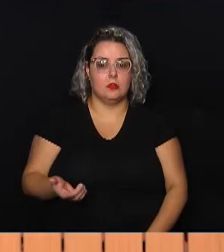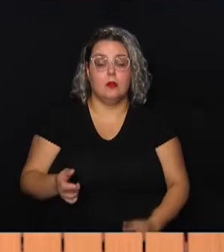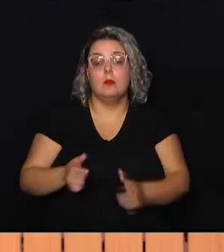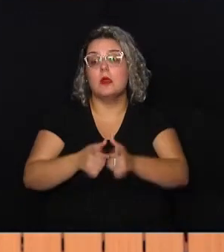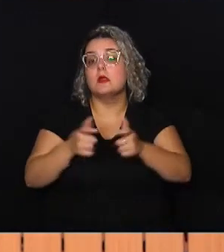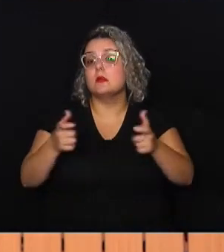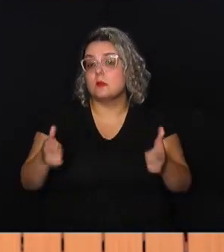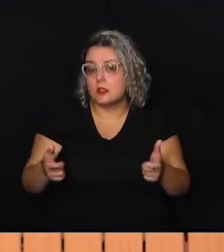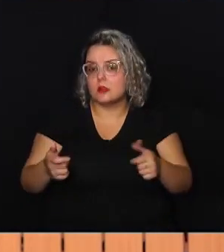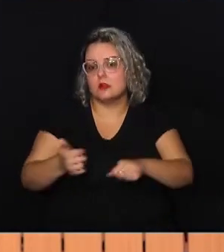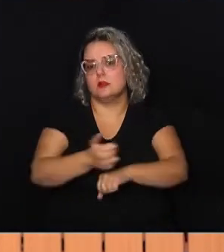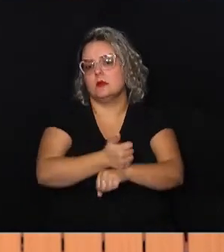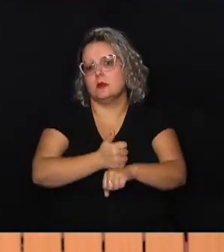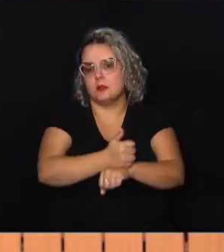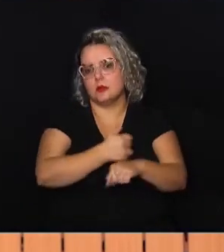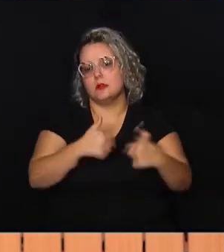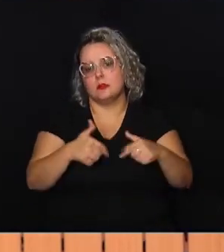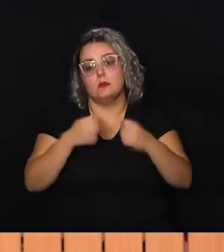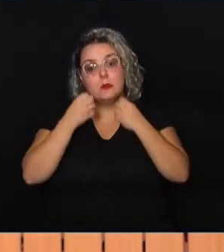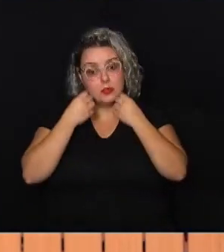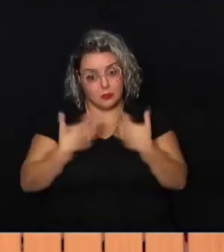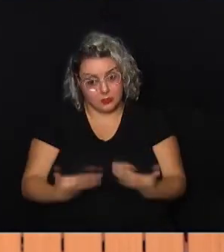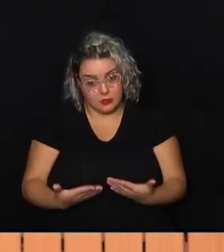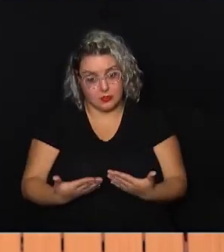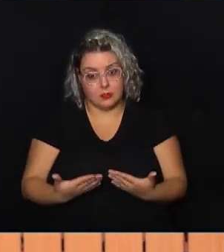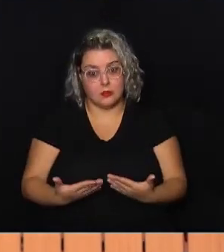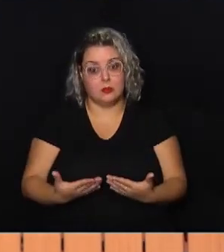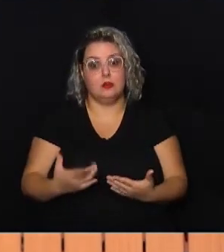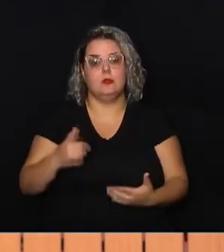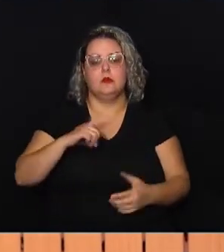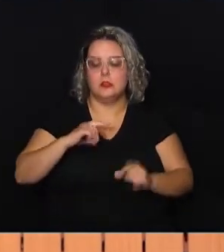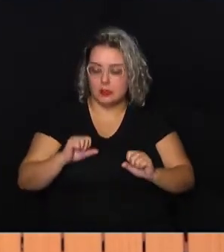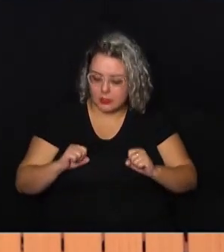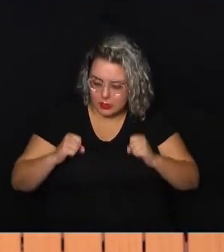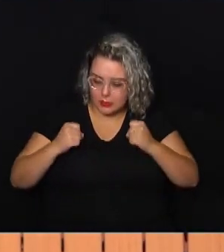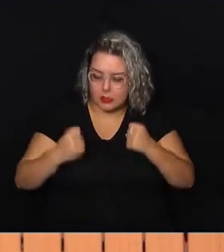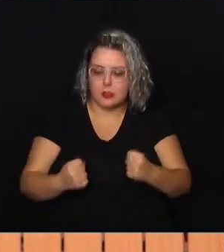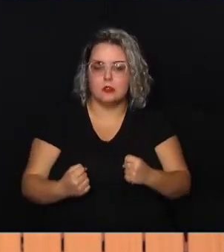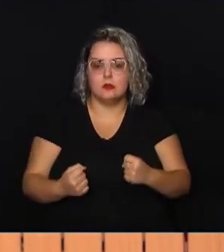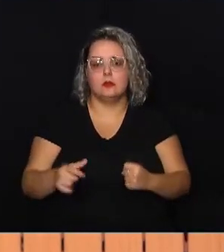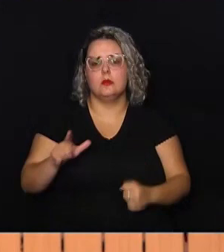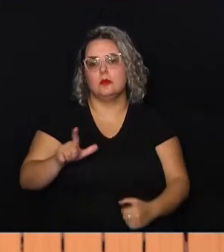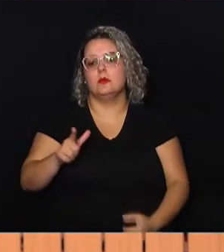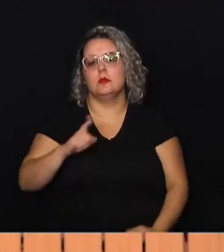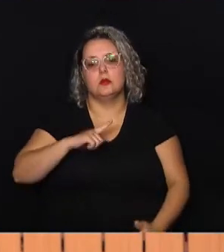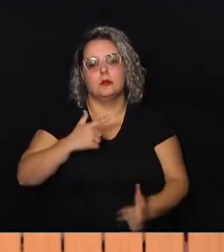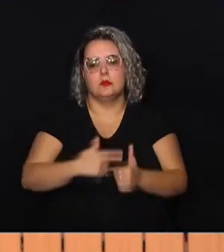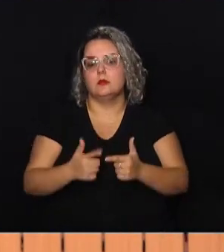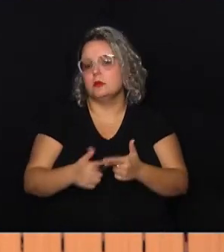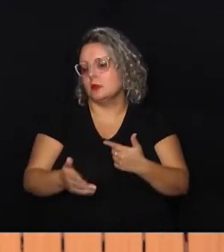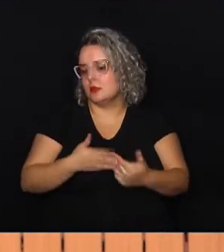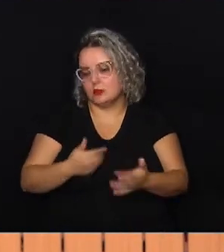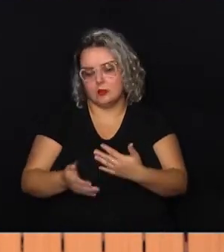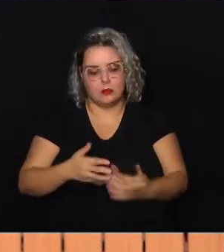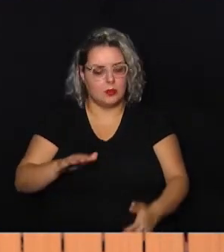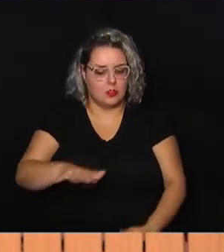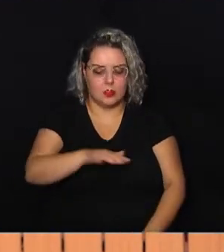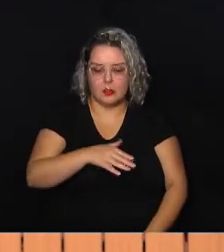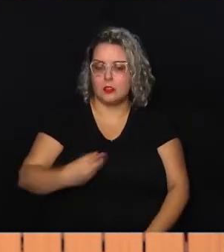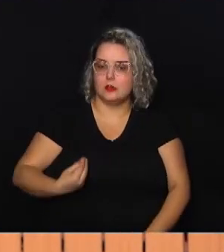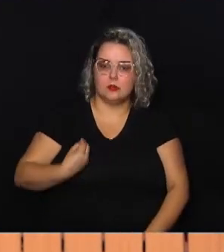maioria dos profissionais trabalha bem, tem dedicação. Óbvio que eu tenho problema. Em qualquer área da vida você tem quem é bom, quem é